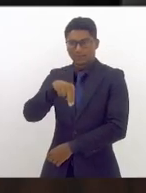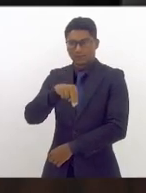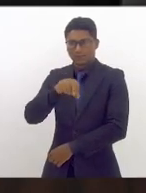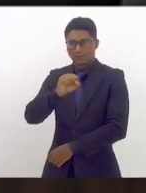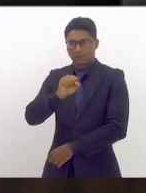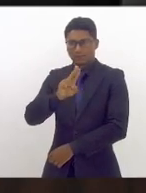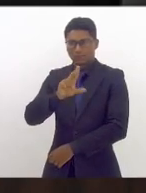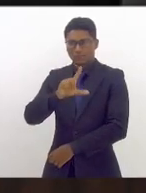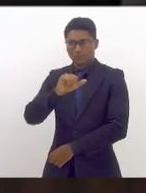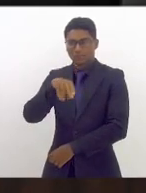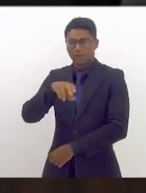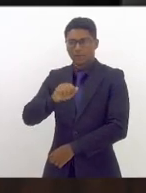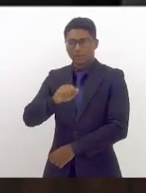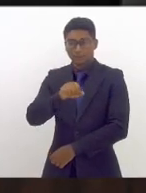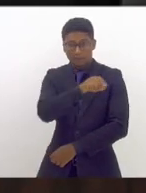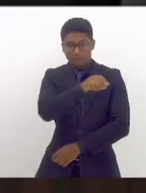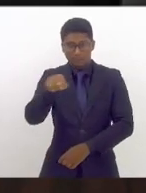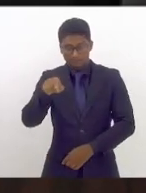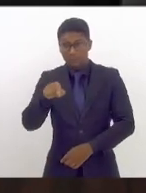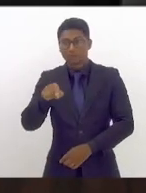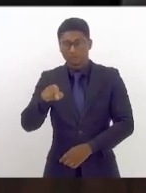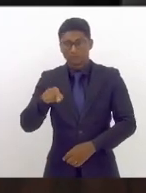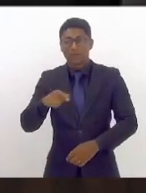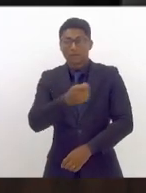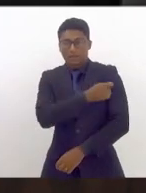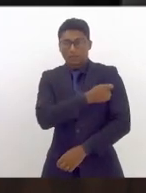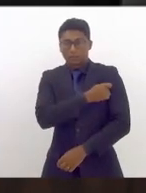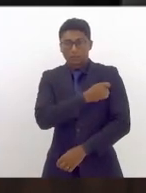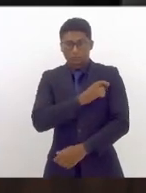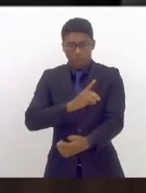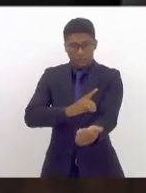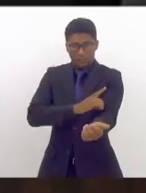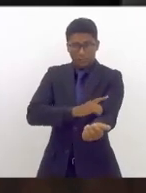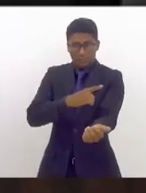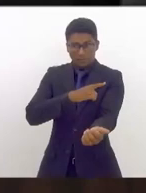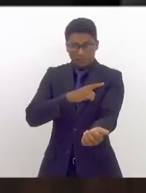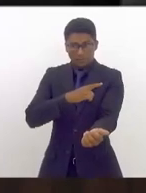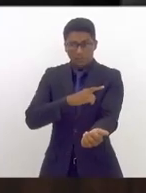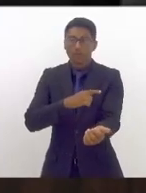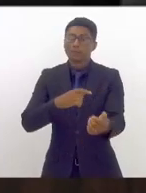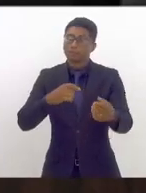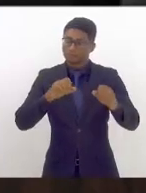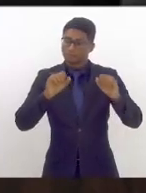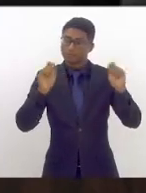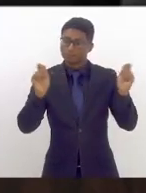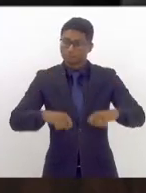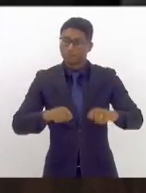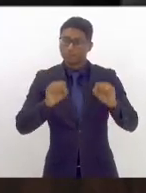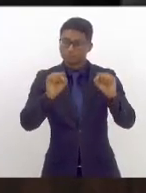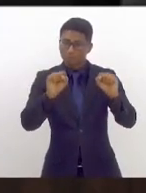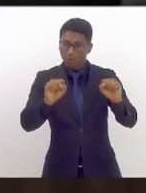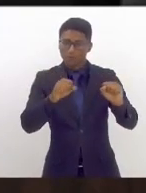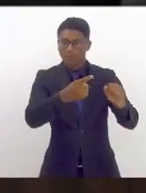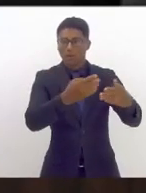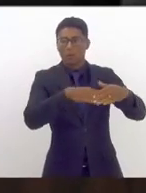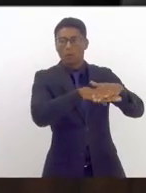aplicadoras utilizadas por alunos com diabetes no âmbito do Estado do Rio de Janeiro em discussão